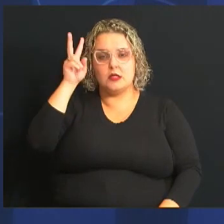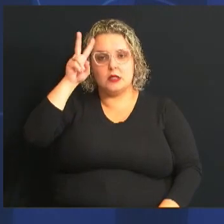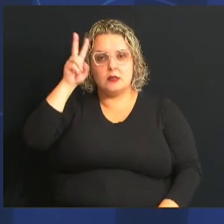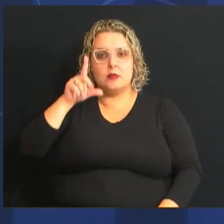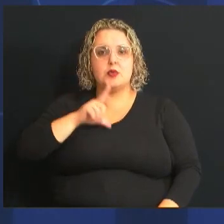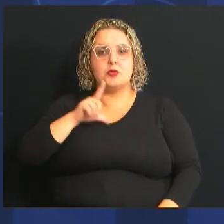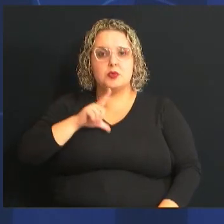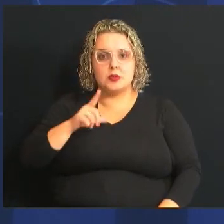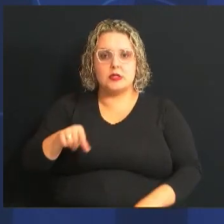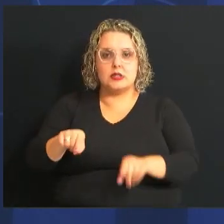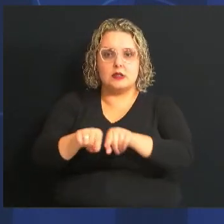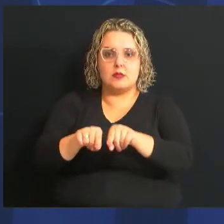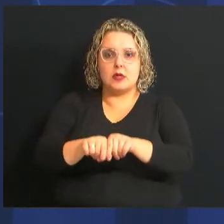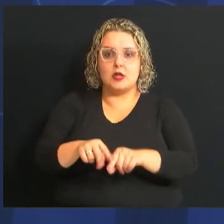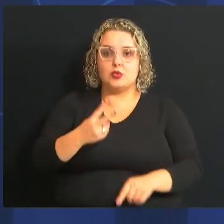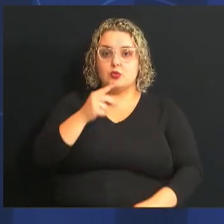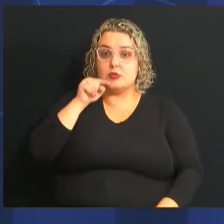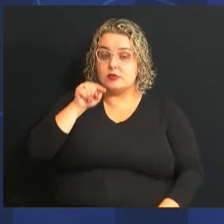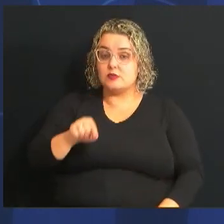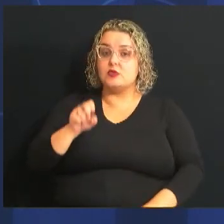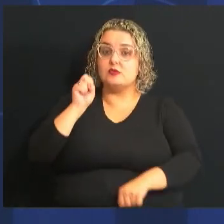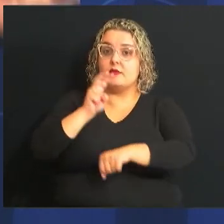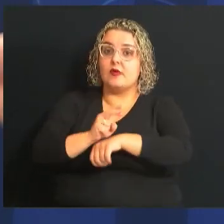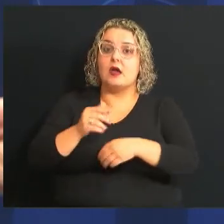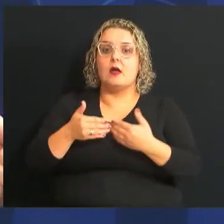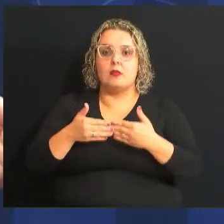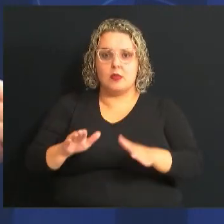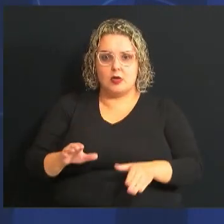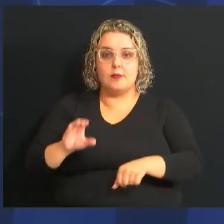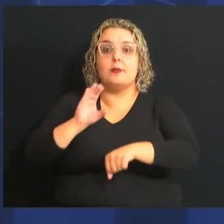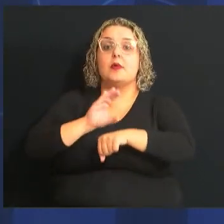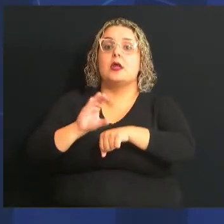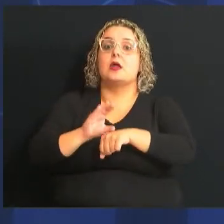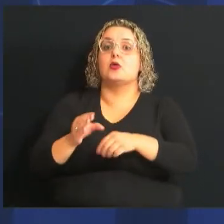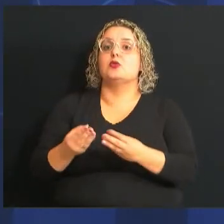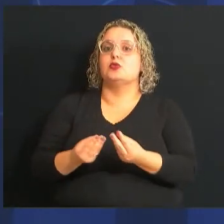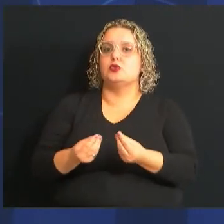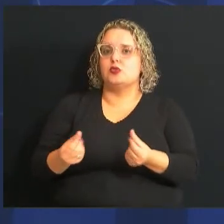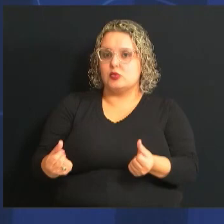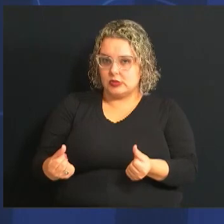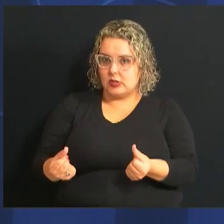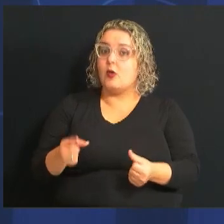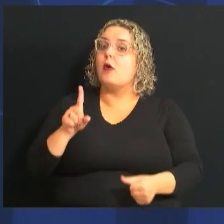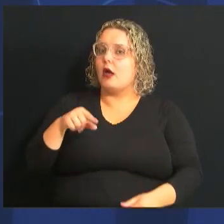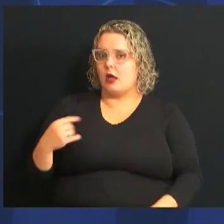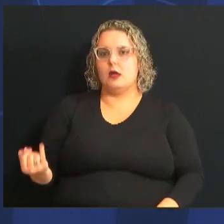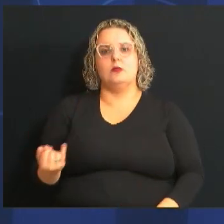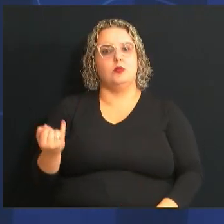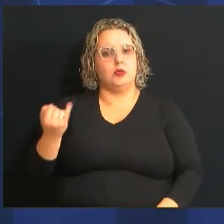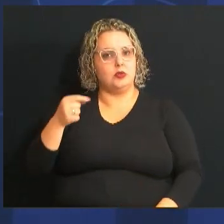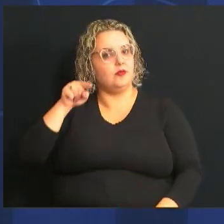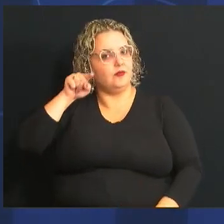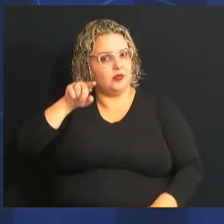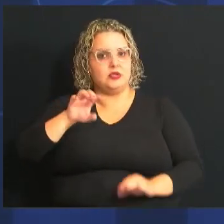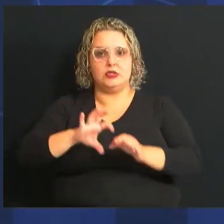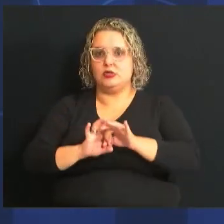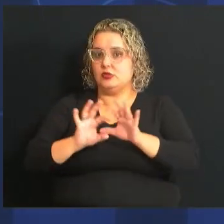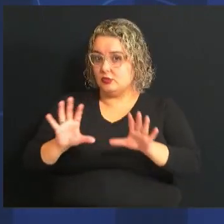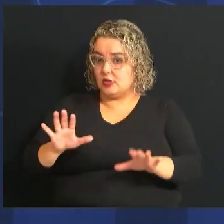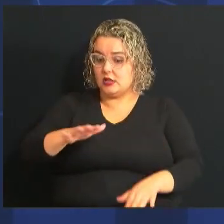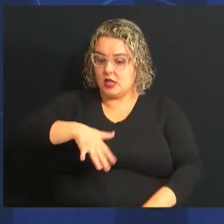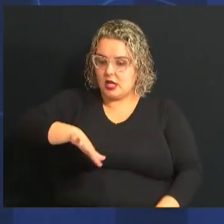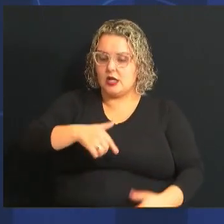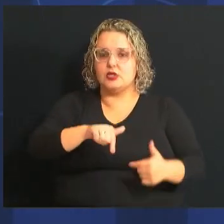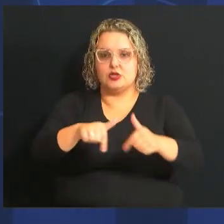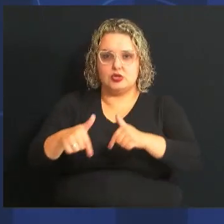ainda 2.000 vagas disponíveis para curso de qualificação. Então é muito importante, você que está disponível no mercado de trabalho